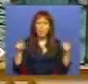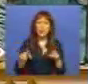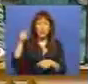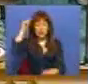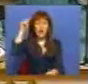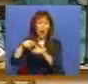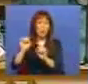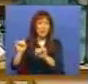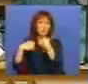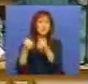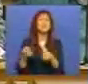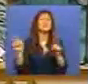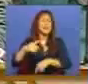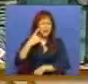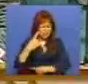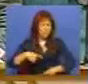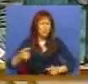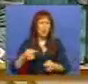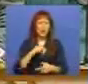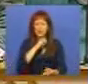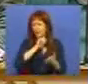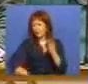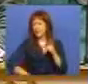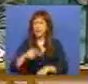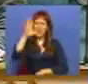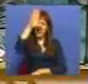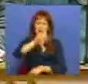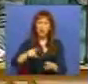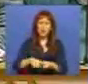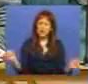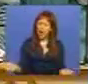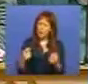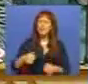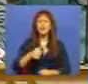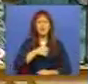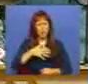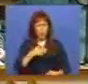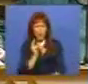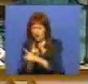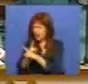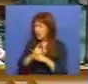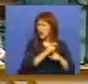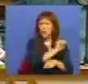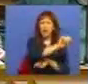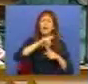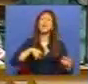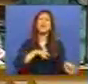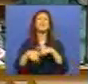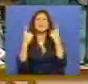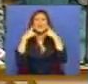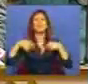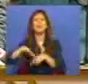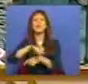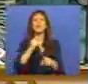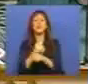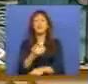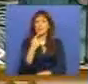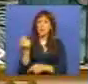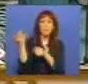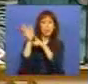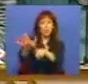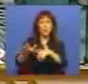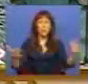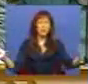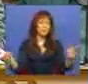sociais. E isso é bem revelador da desistência do Estado em promover o bem comum e uma política pública nesta área. No Reino Unido, por